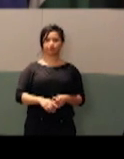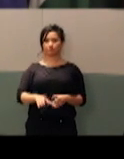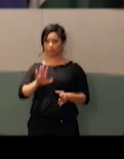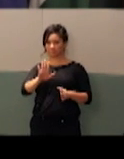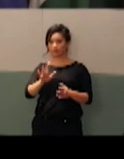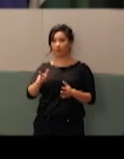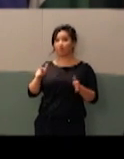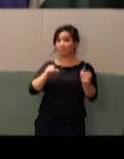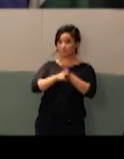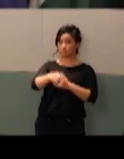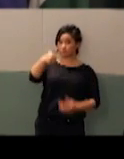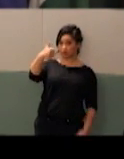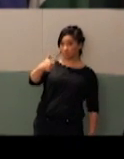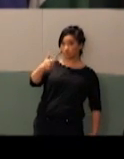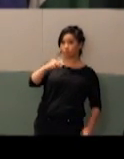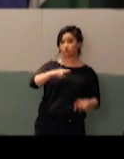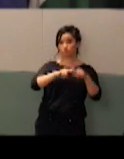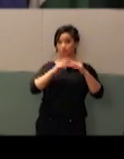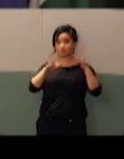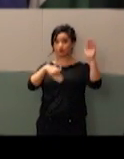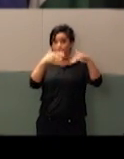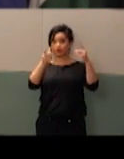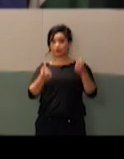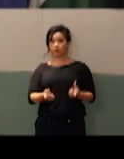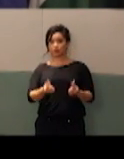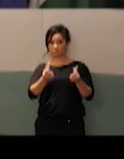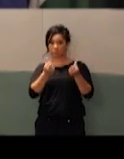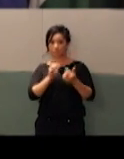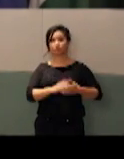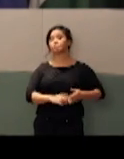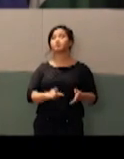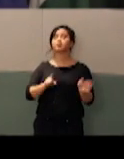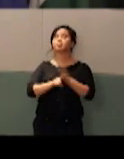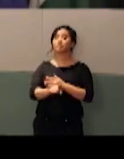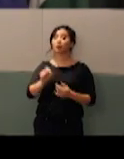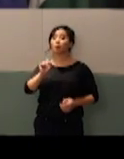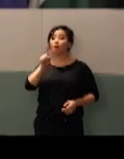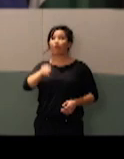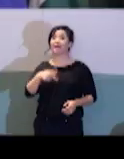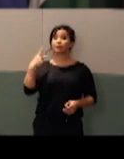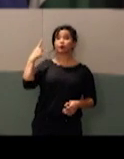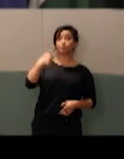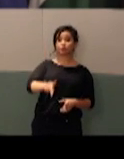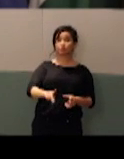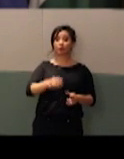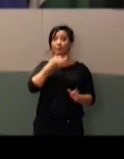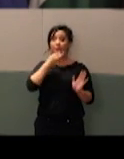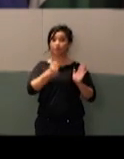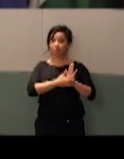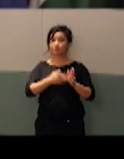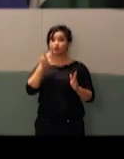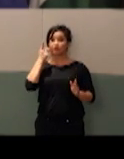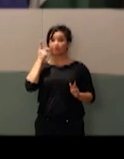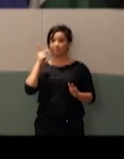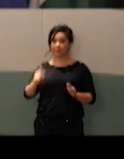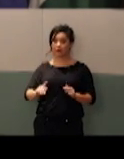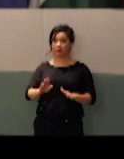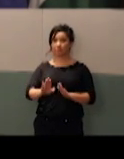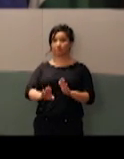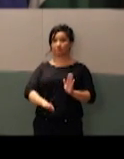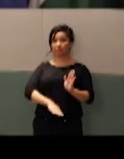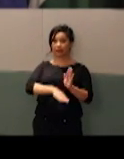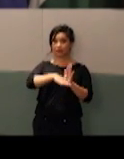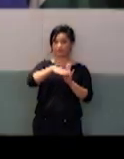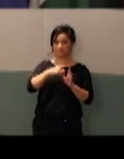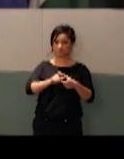Candidato, é sobre desenvolvimento econômico. Qual a proposta do candidato com relação ao crescimento e desenvolvimento econômico nos